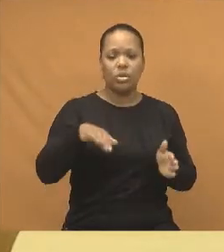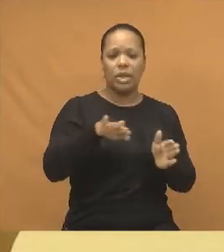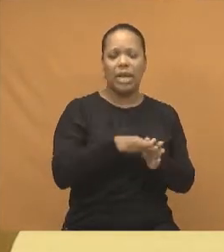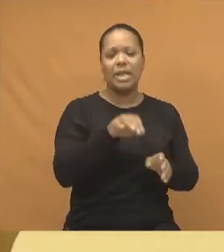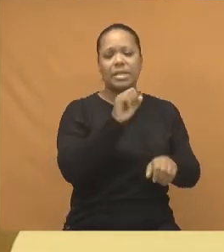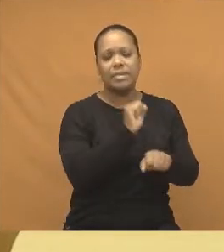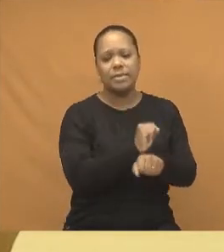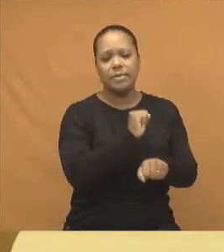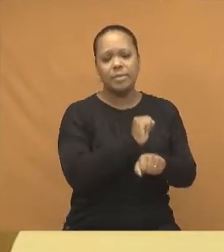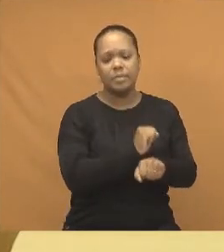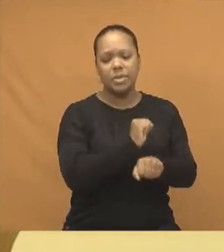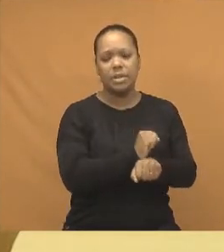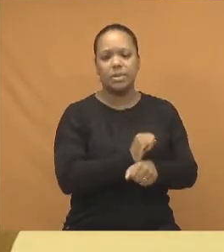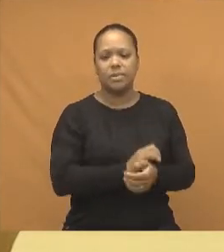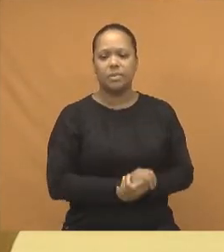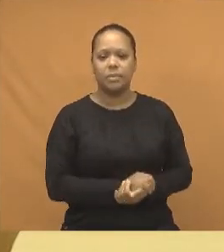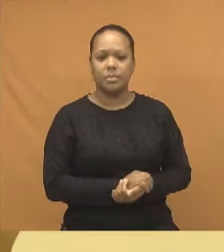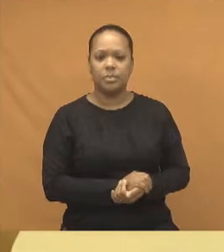ficar esperando.